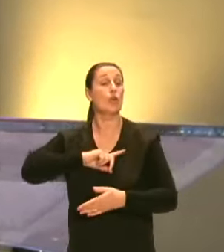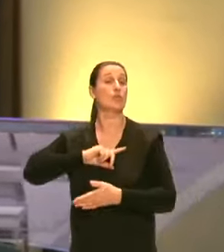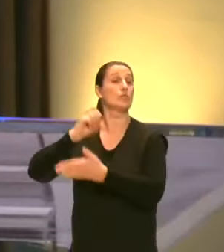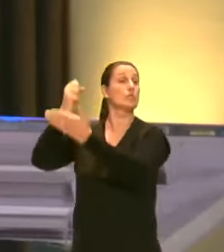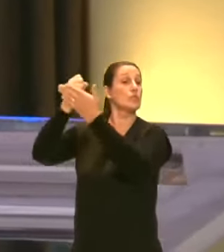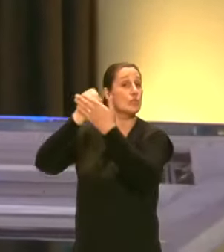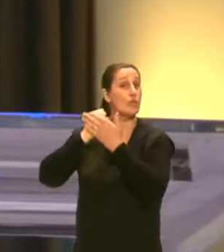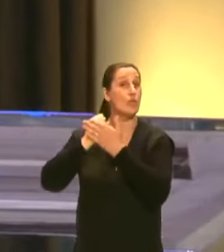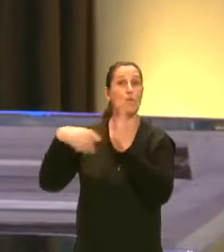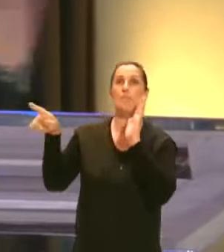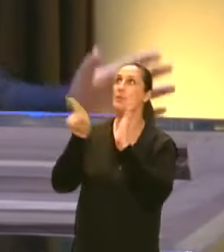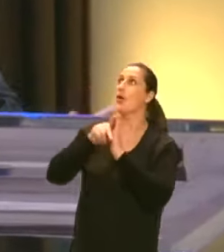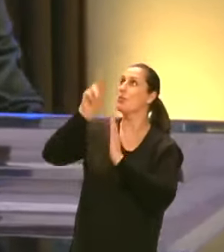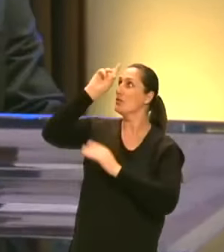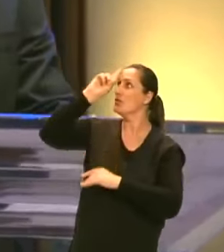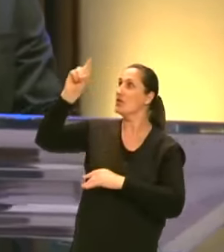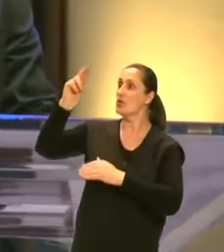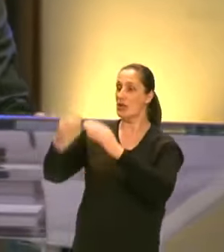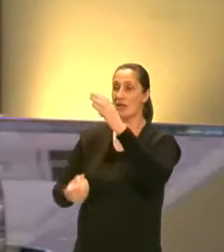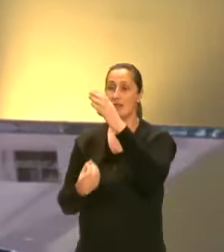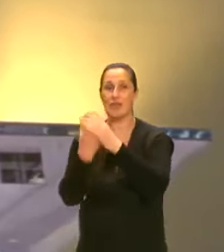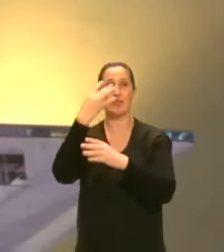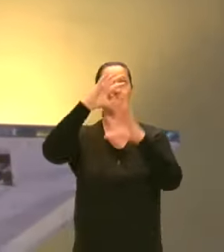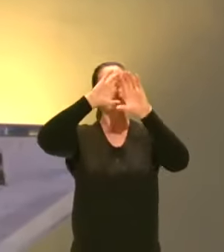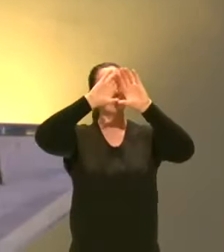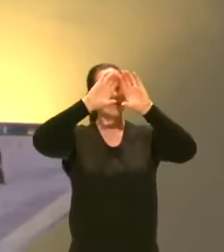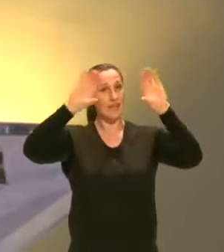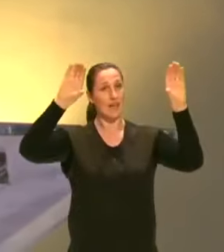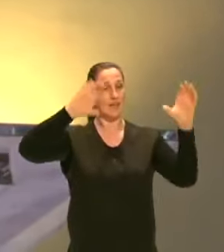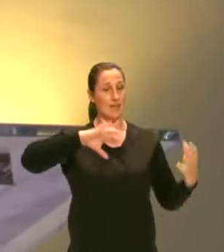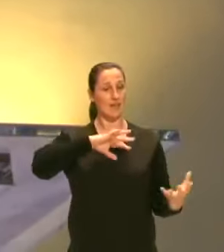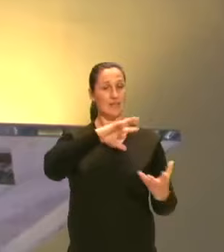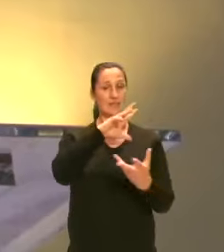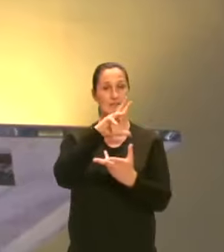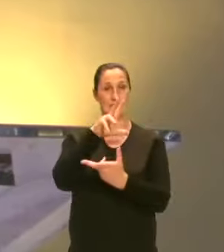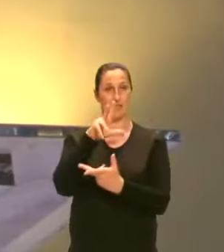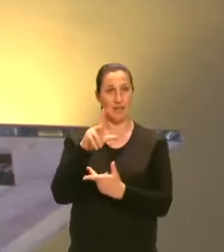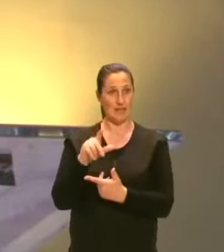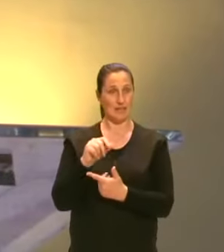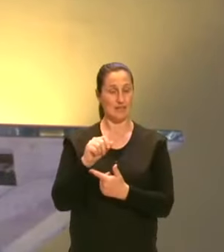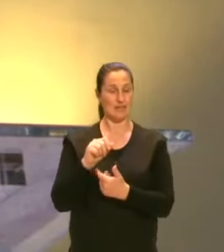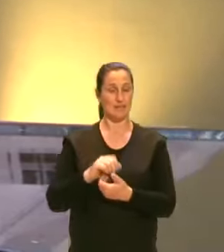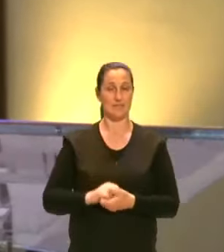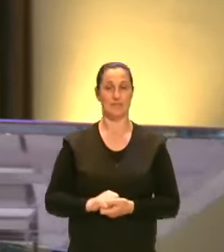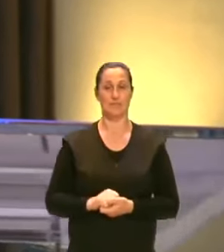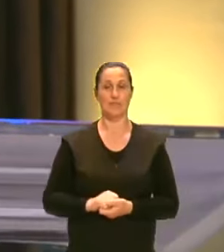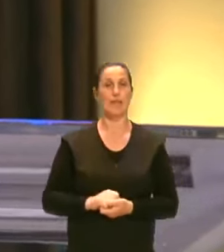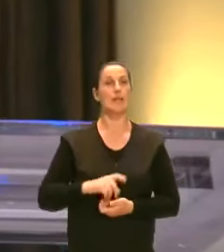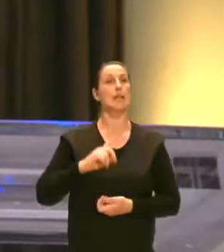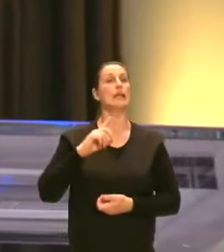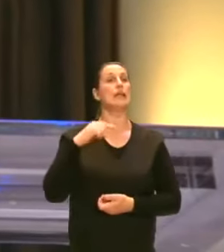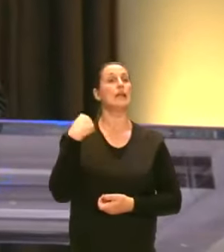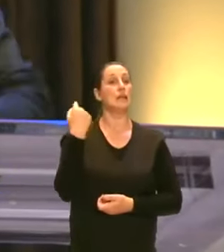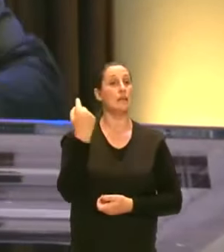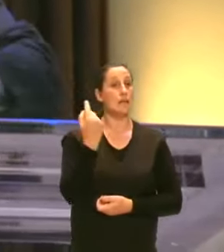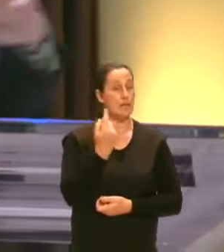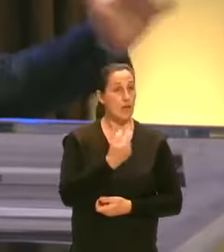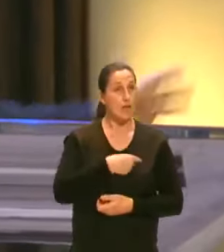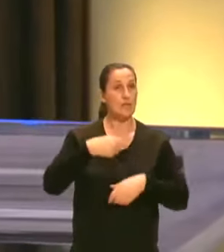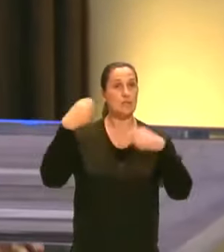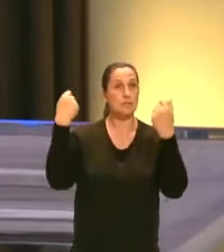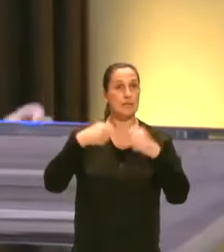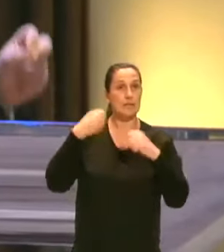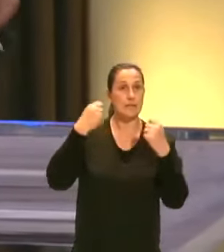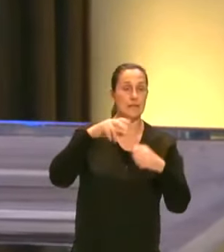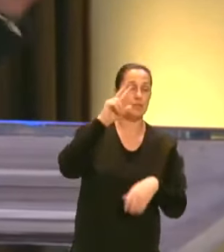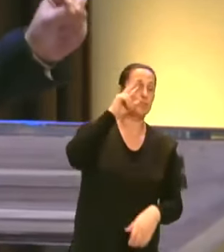terra. E a primeira lição que eu tiro desse texto é que nós precisamos elevar os nossos olhos quando os